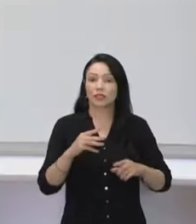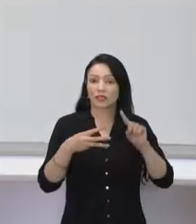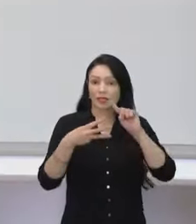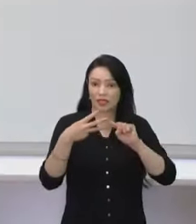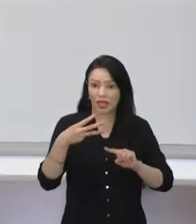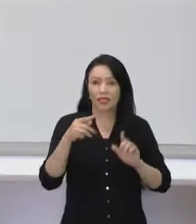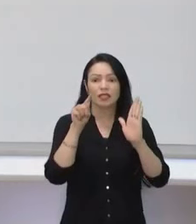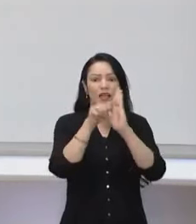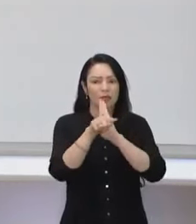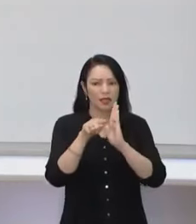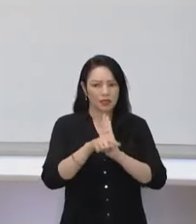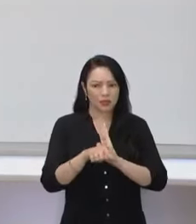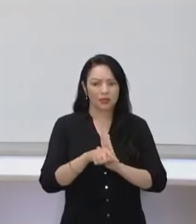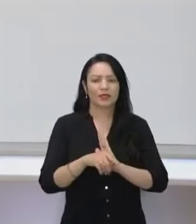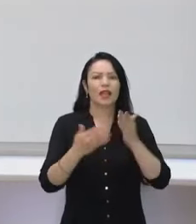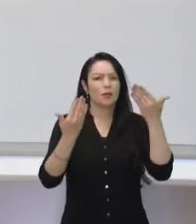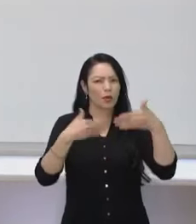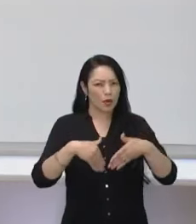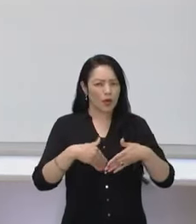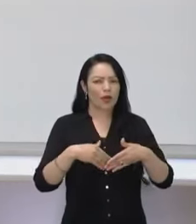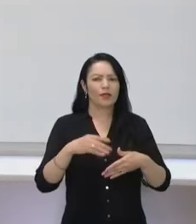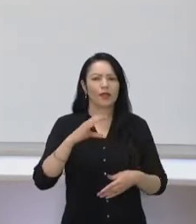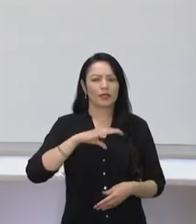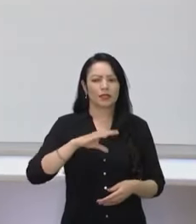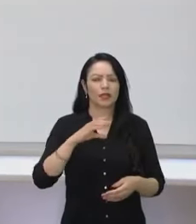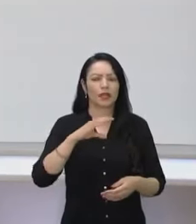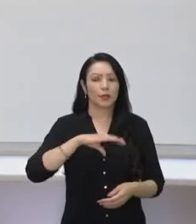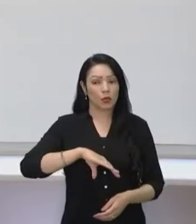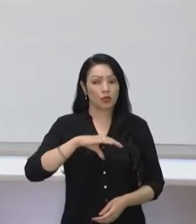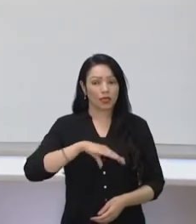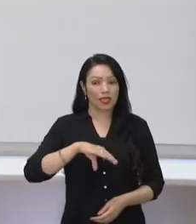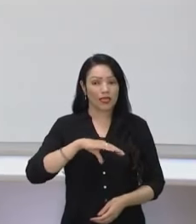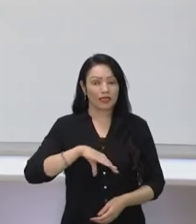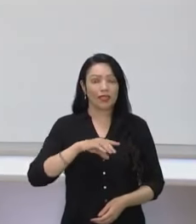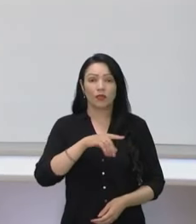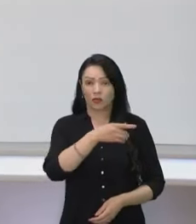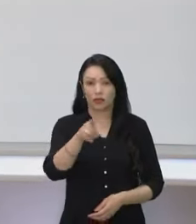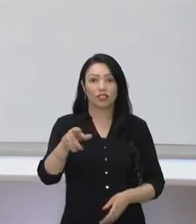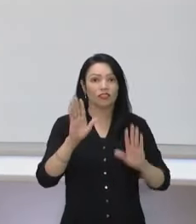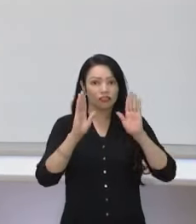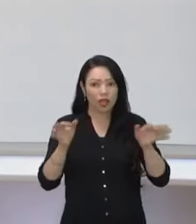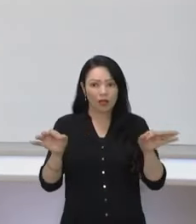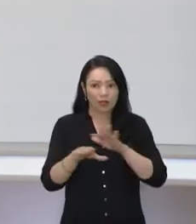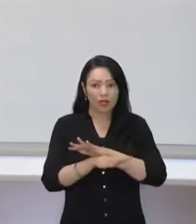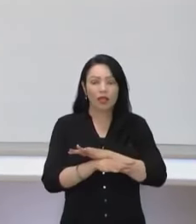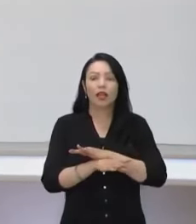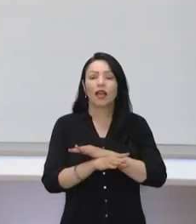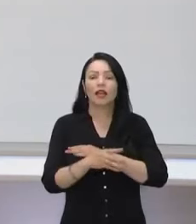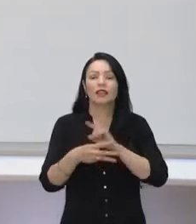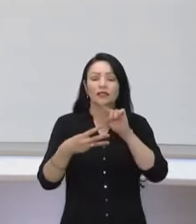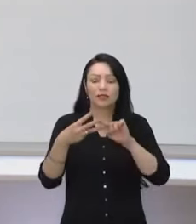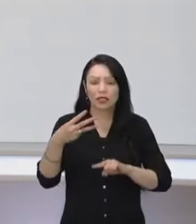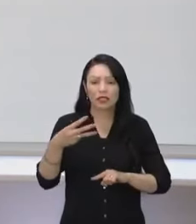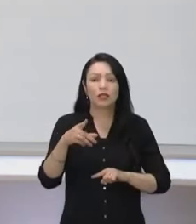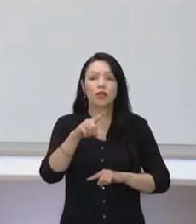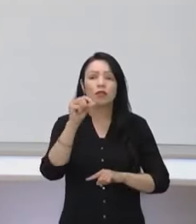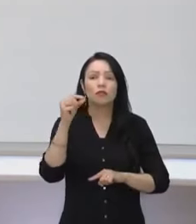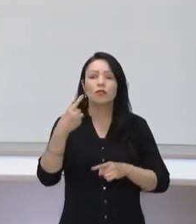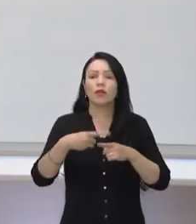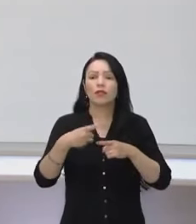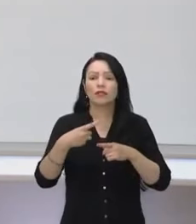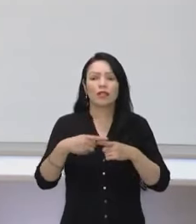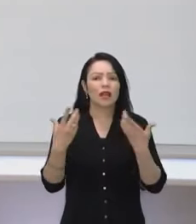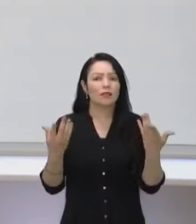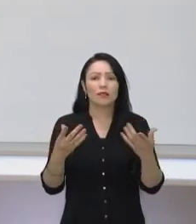3 questões da prova de língua portuguesa que vocês fizeram. E essas 3 questões foram escolhidas porque são as questões que